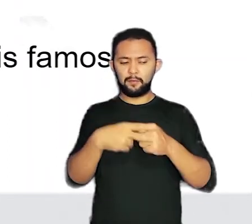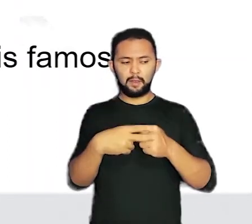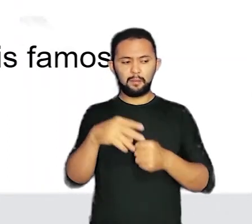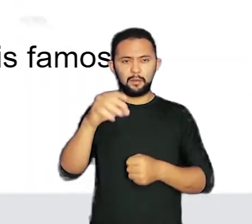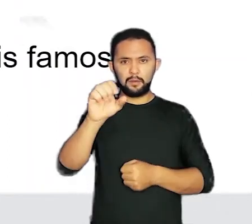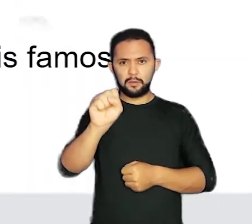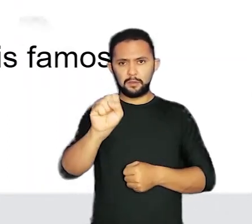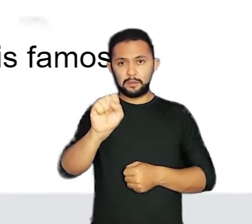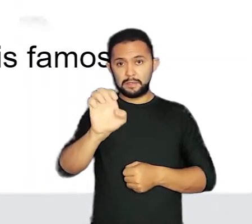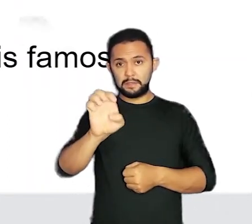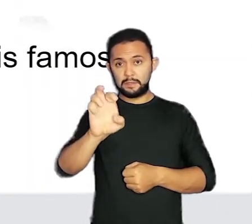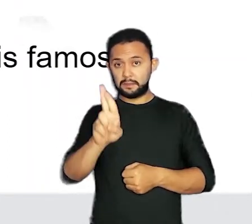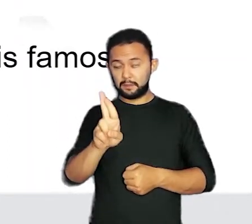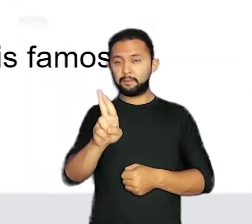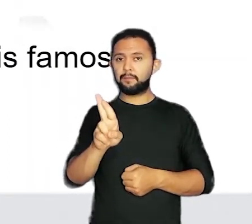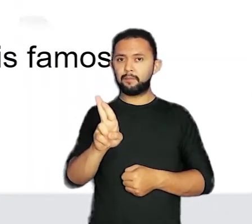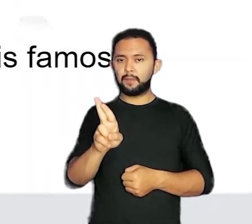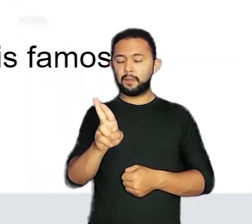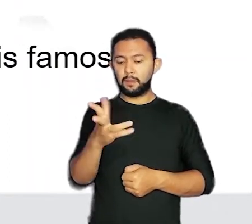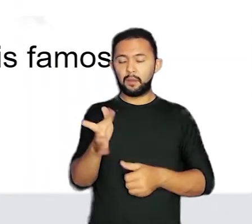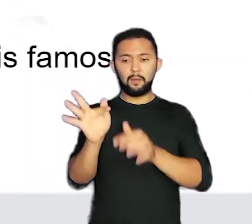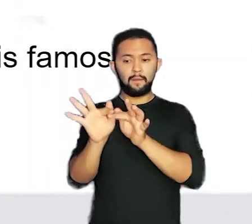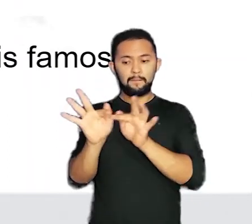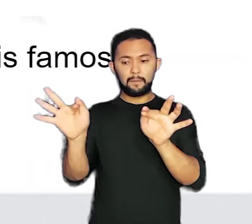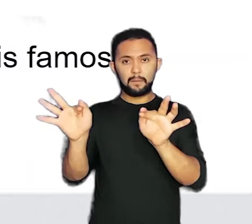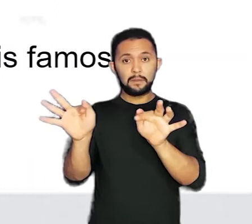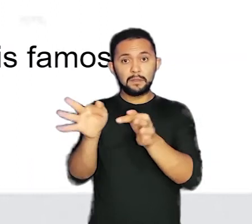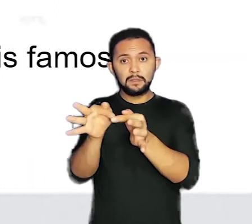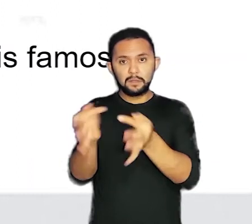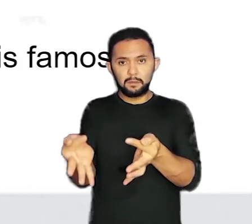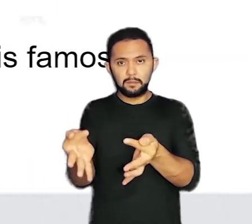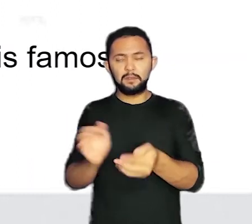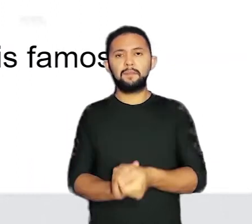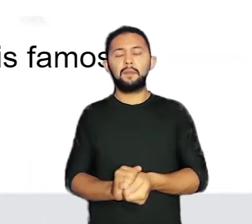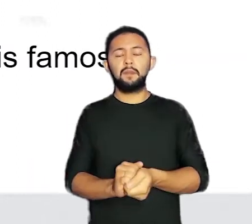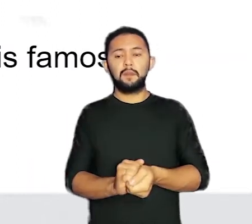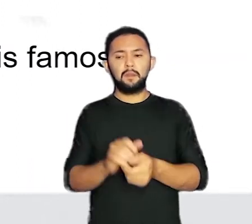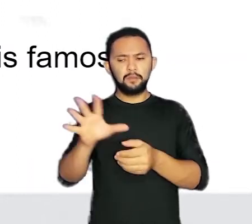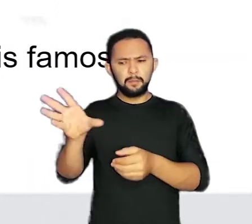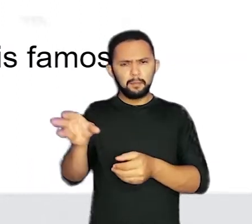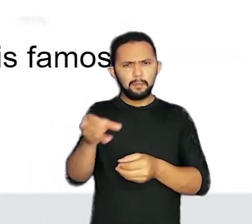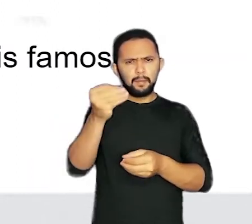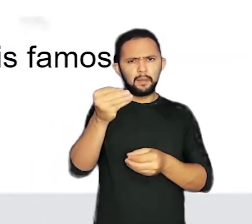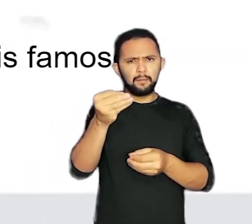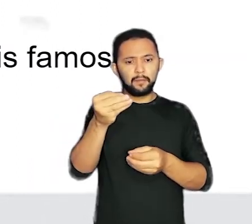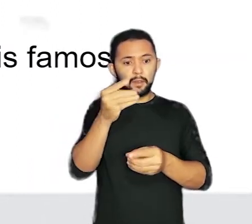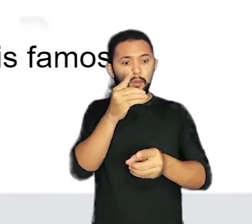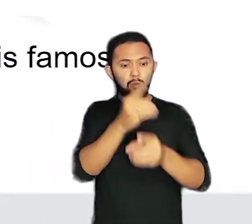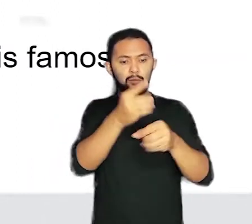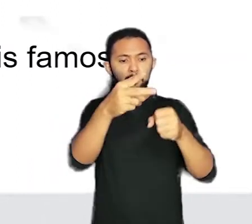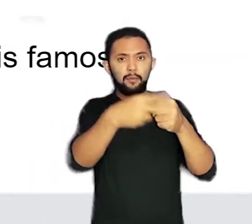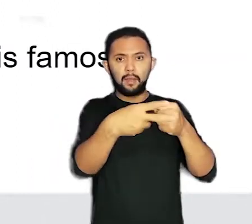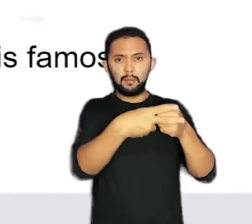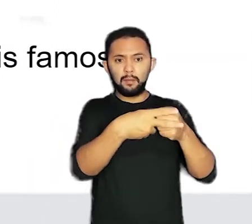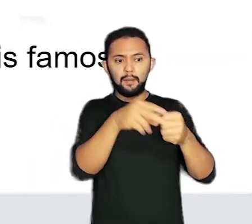esse verbo é o verbo ser, então o período é simples. E aí a gente pega para fazer a análise do sujeito, identifica quem é o verbo e faz a